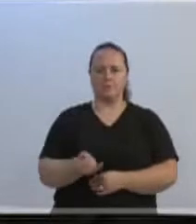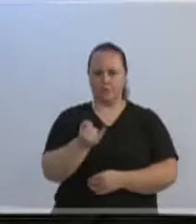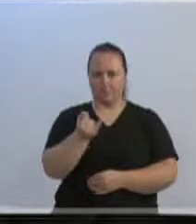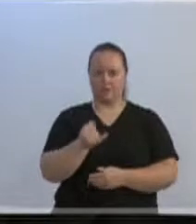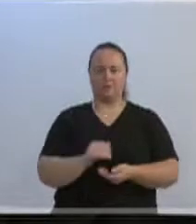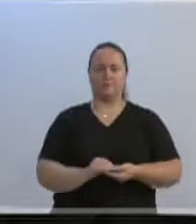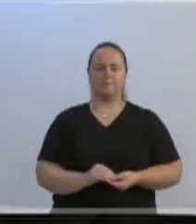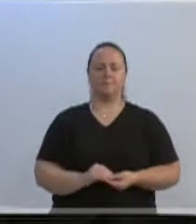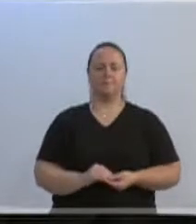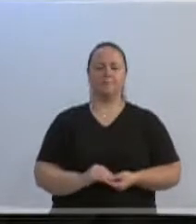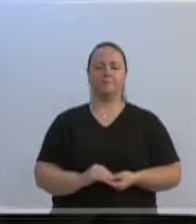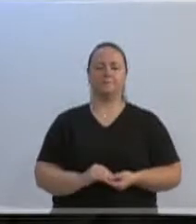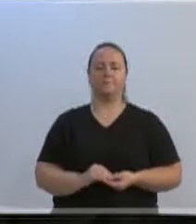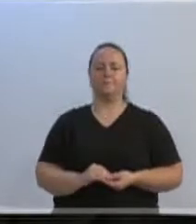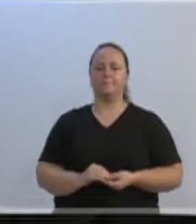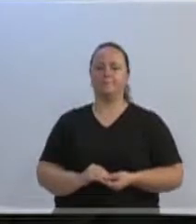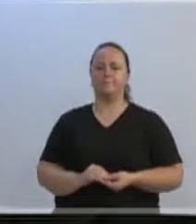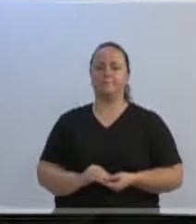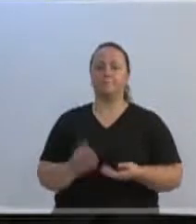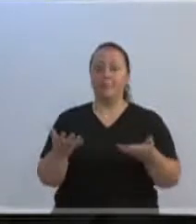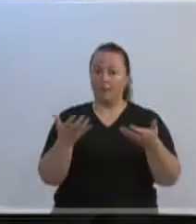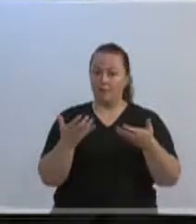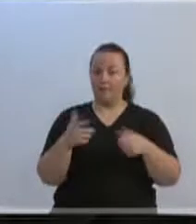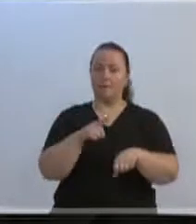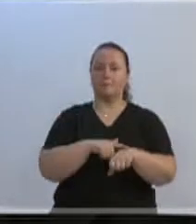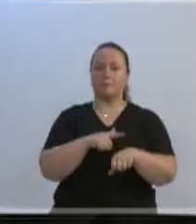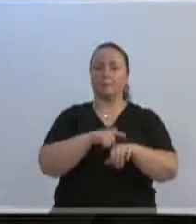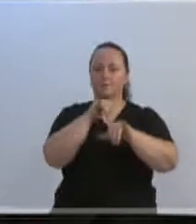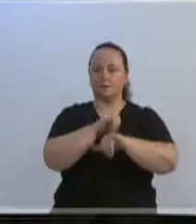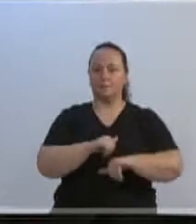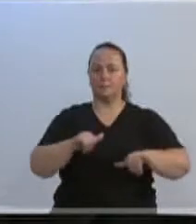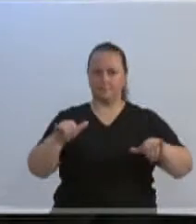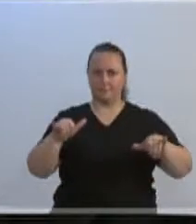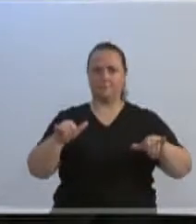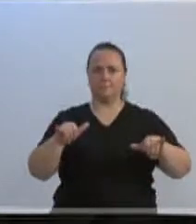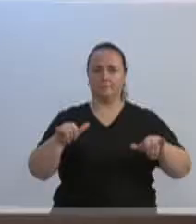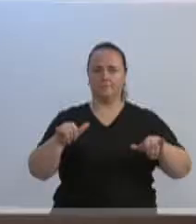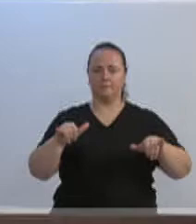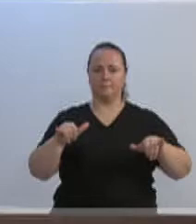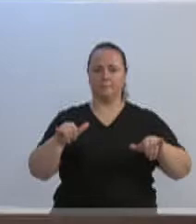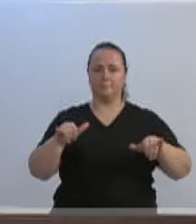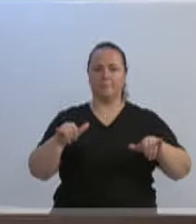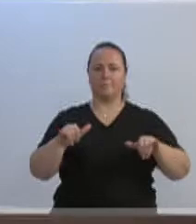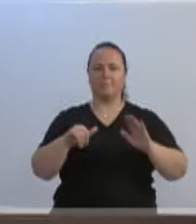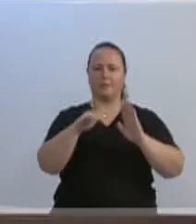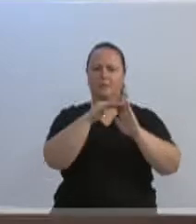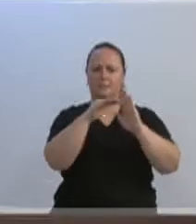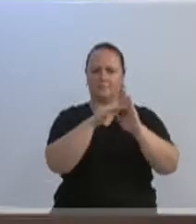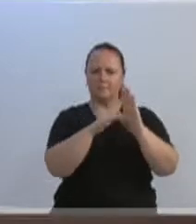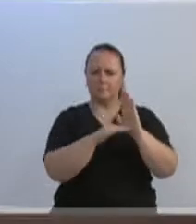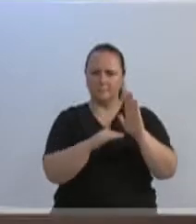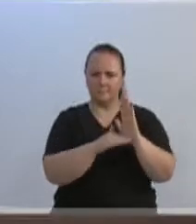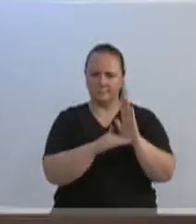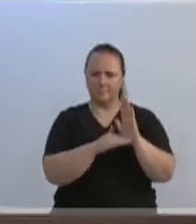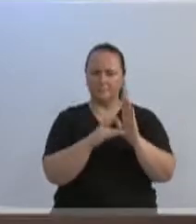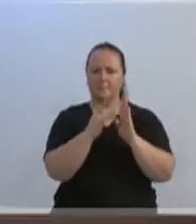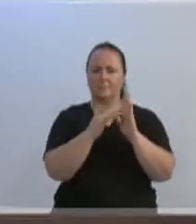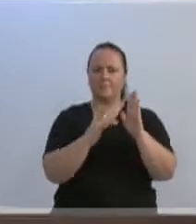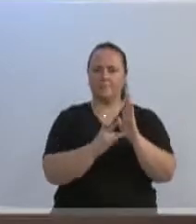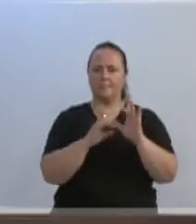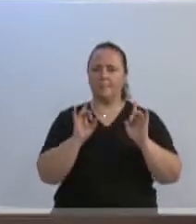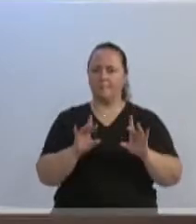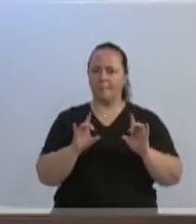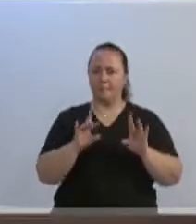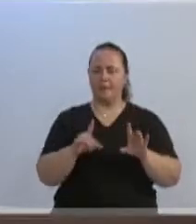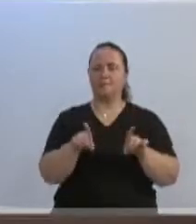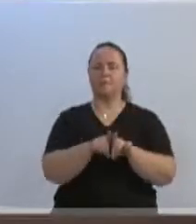nós queremos neste momento comunicar que nós vamos a matéria constante na ordem do dia pauta exclusiva